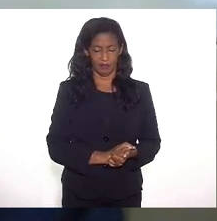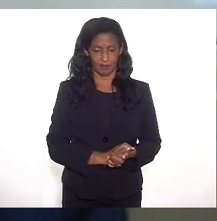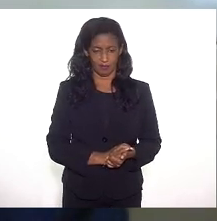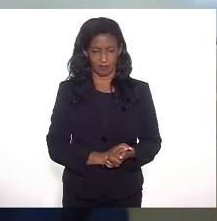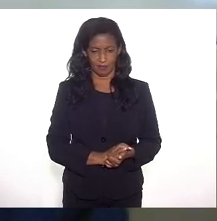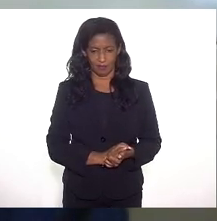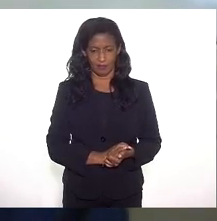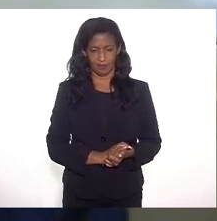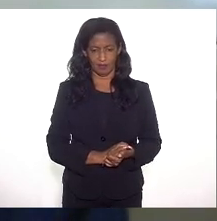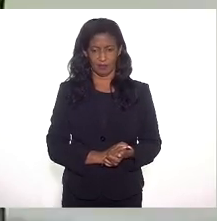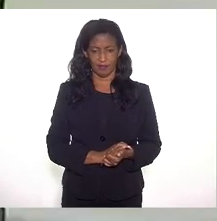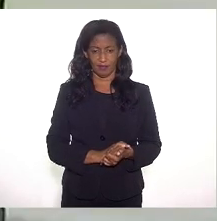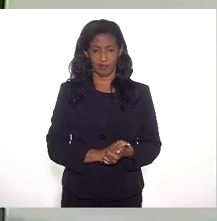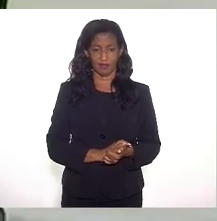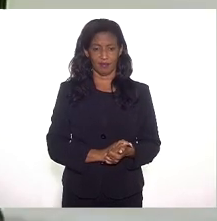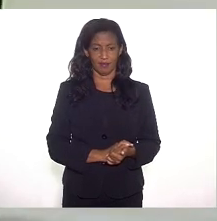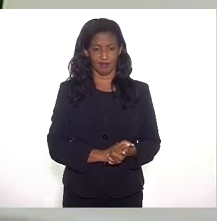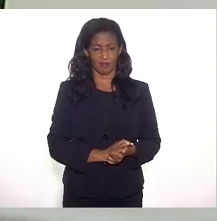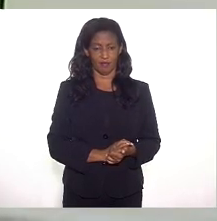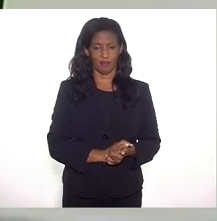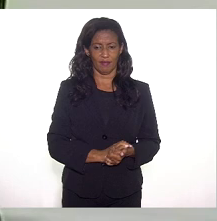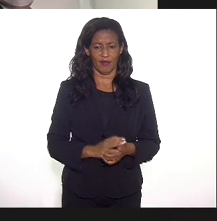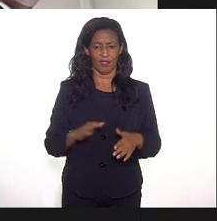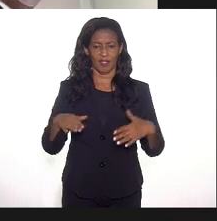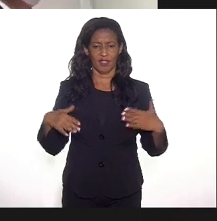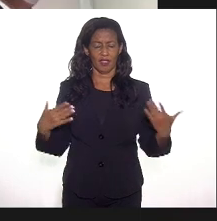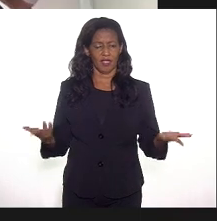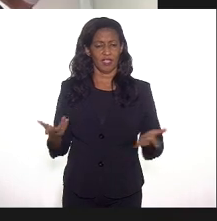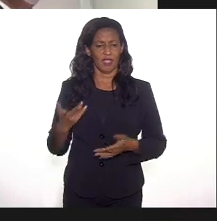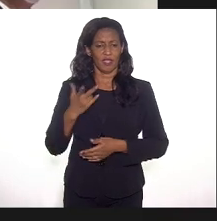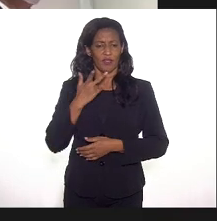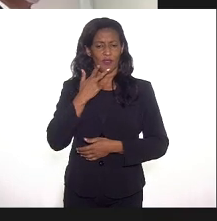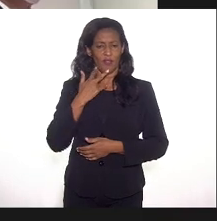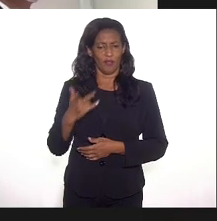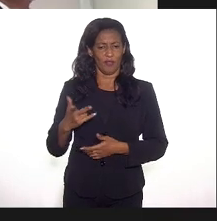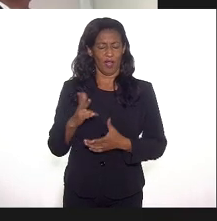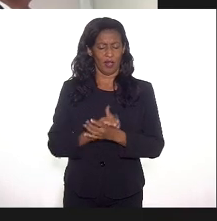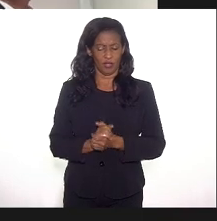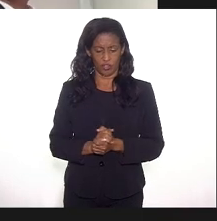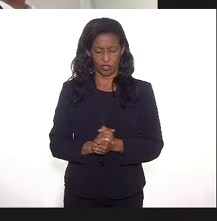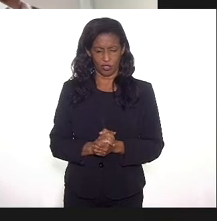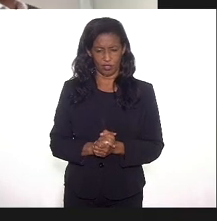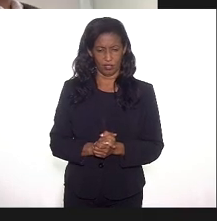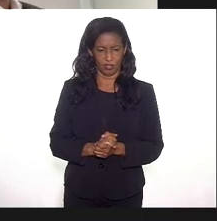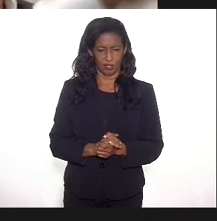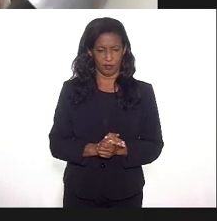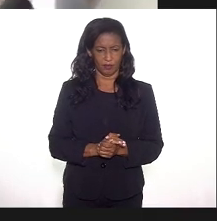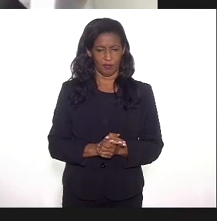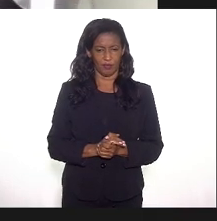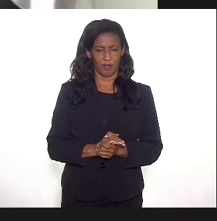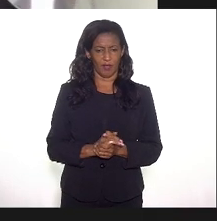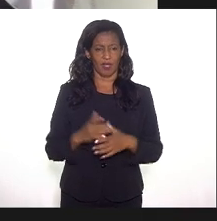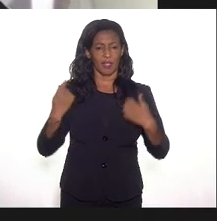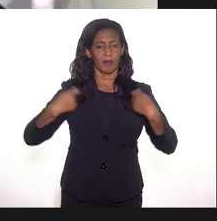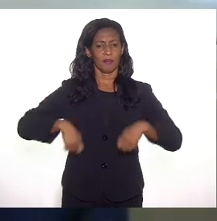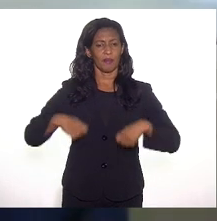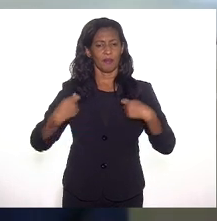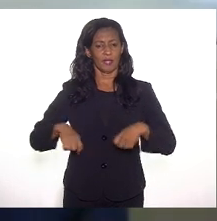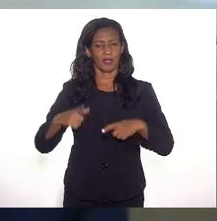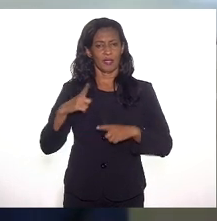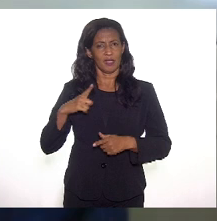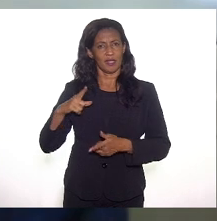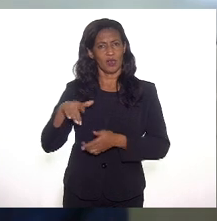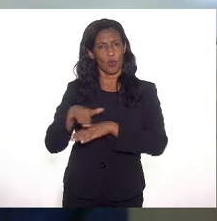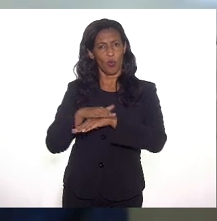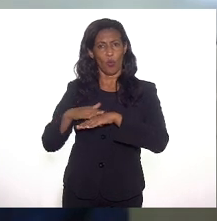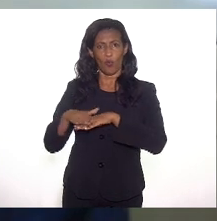artigo que fala de microempresa, deputado Márcio Pacheco, e que precisa ser conversado